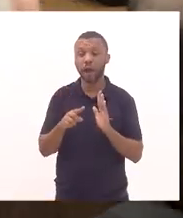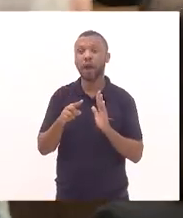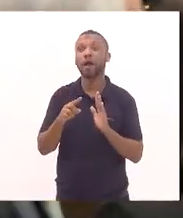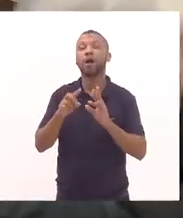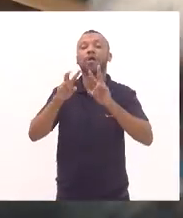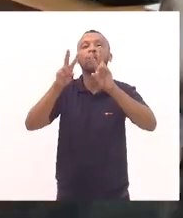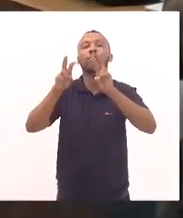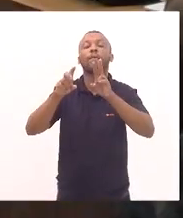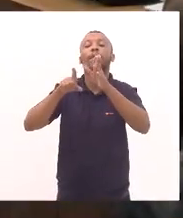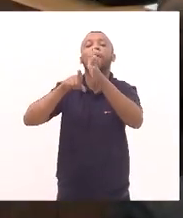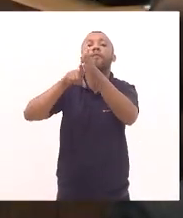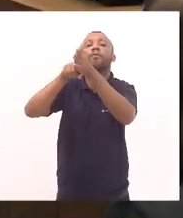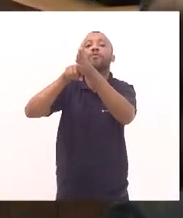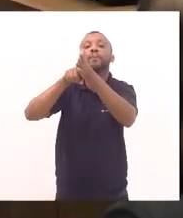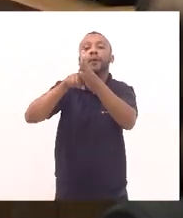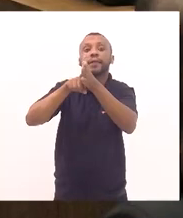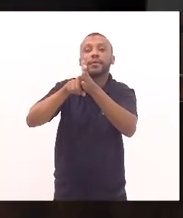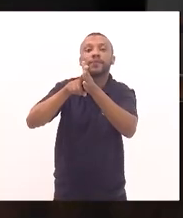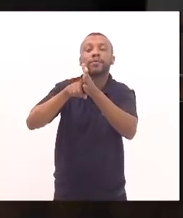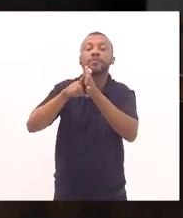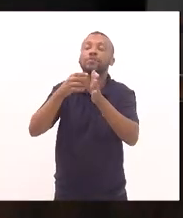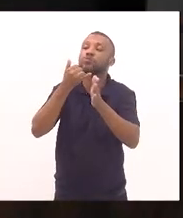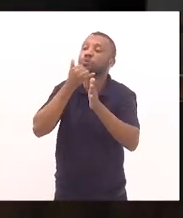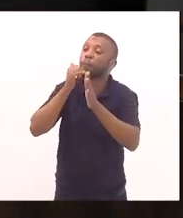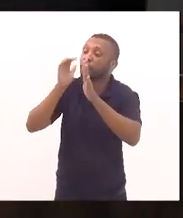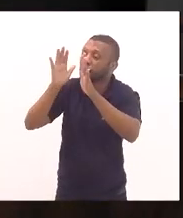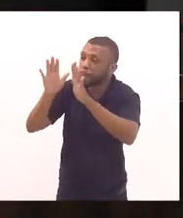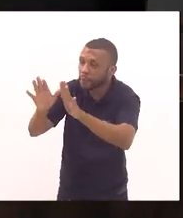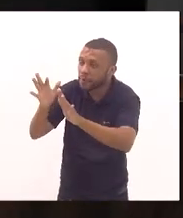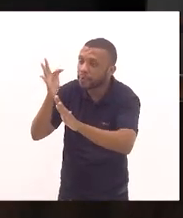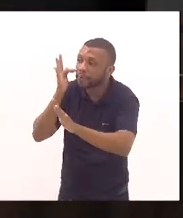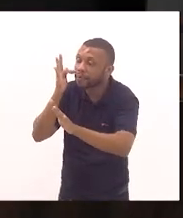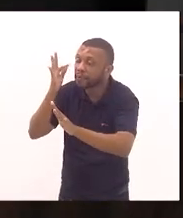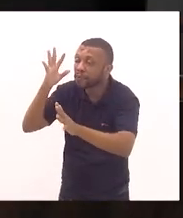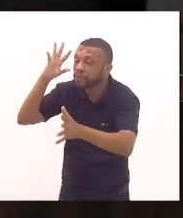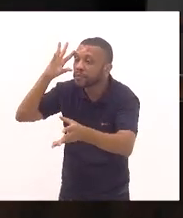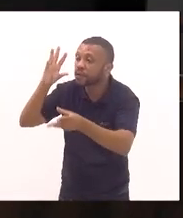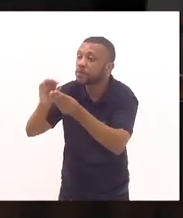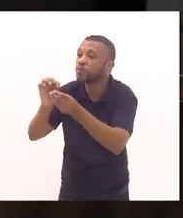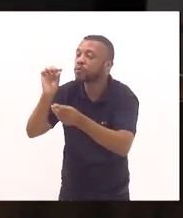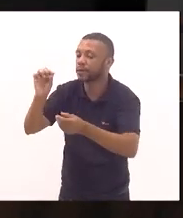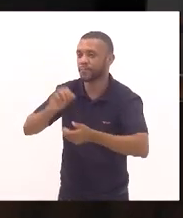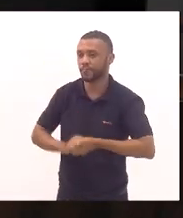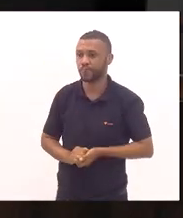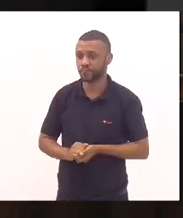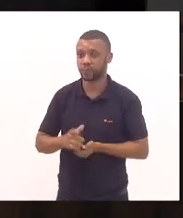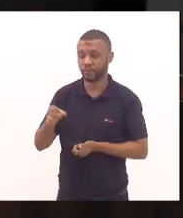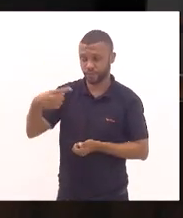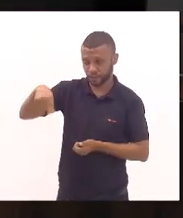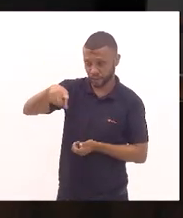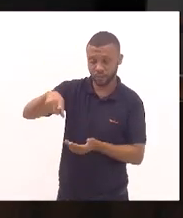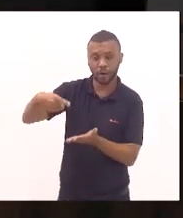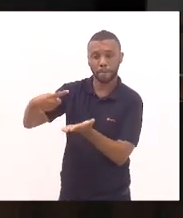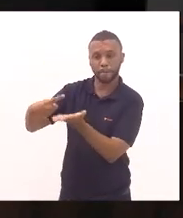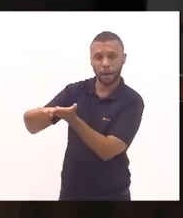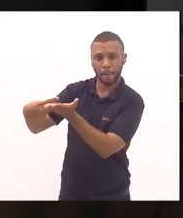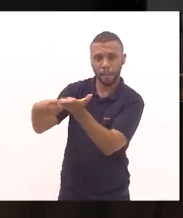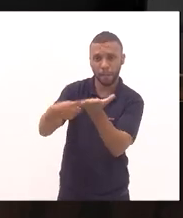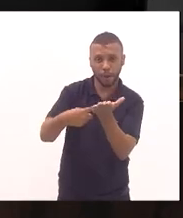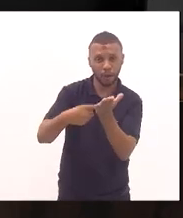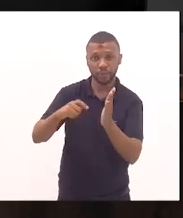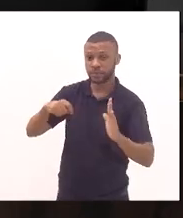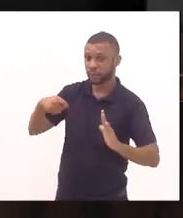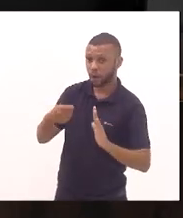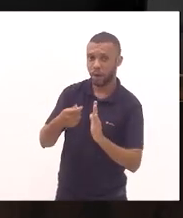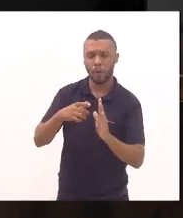peritos, para que eles tenham... Flávio... Desculpa, Eu tinha entendido que tinha um acordo na questão do termo bravura, mas já